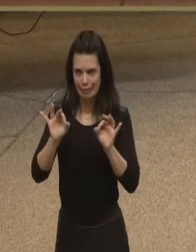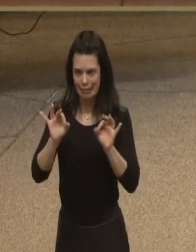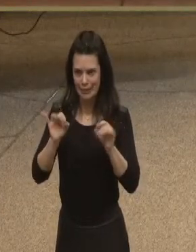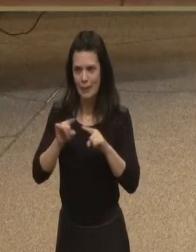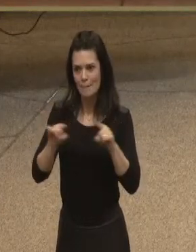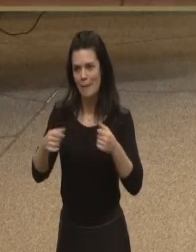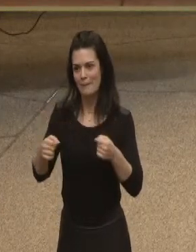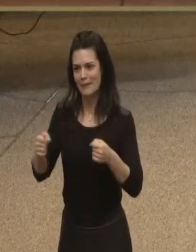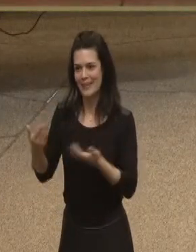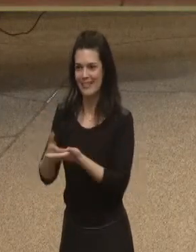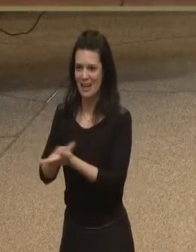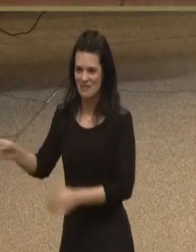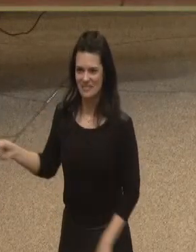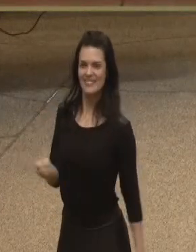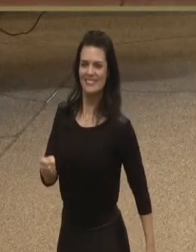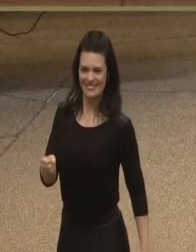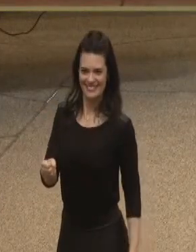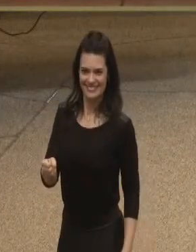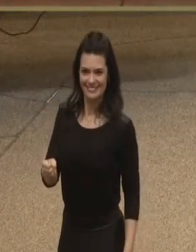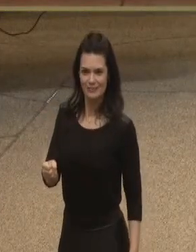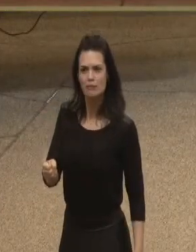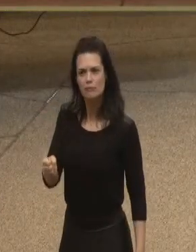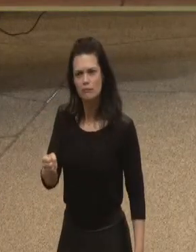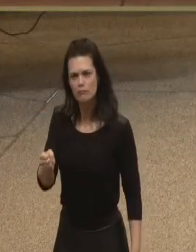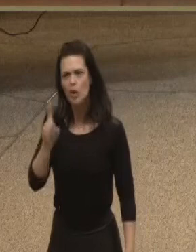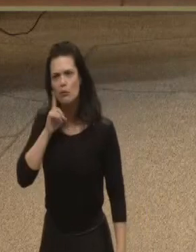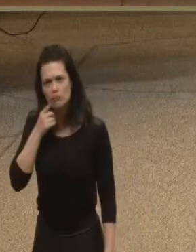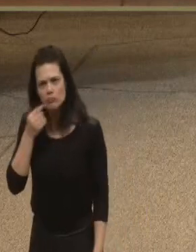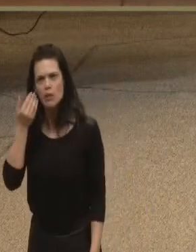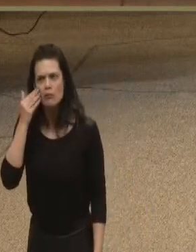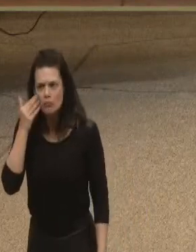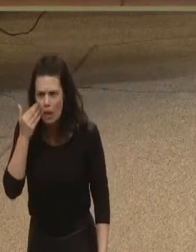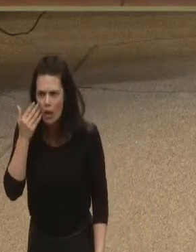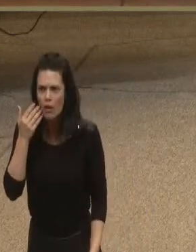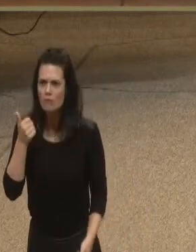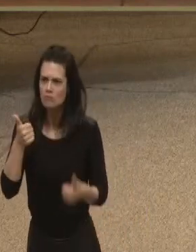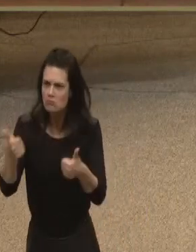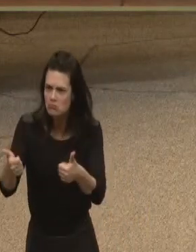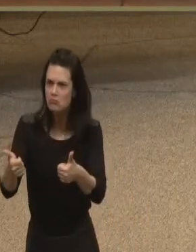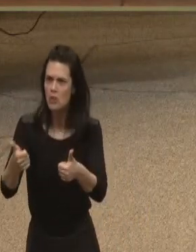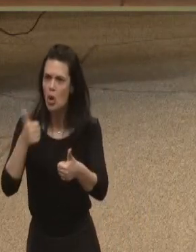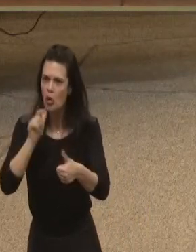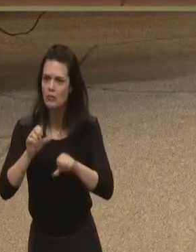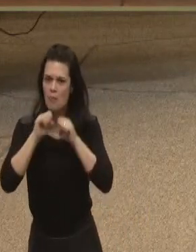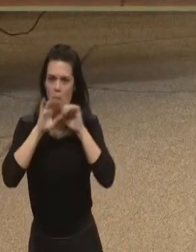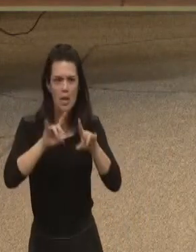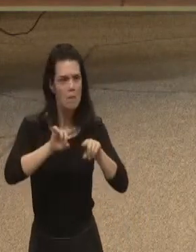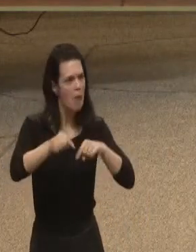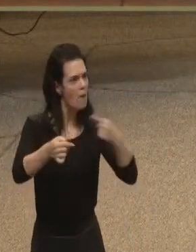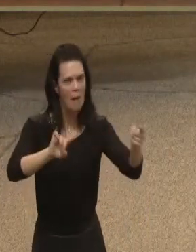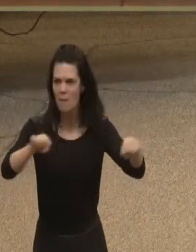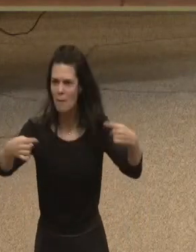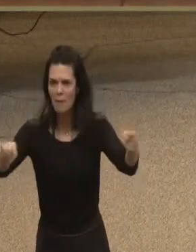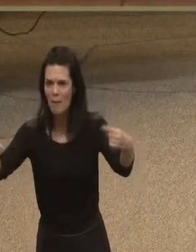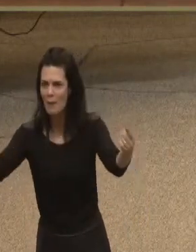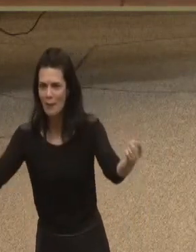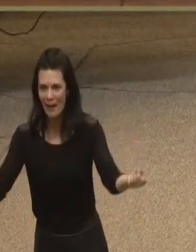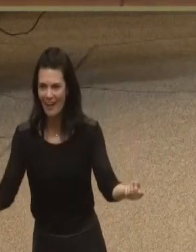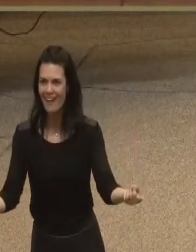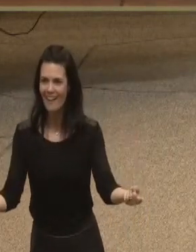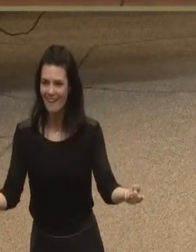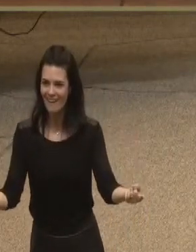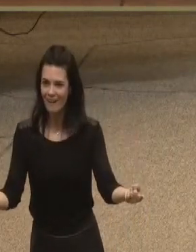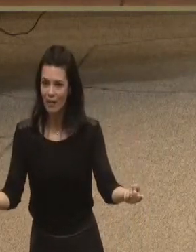até eles, eles compreendem, eles nos abençoam e são abençoados. A surdez física